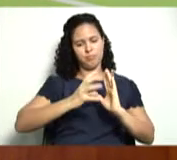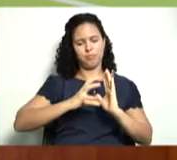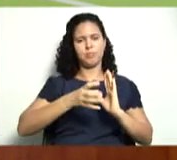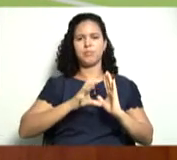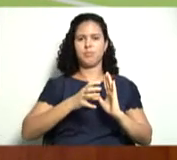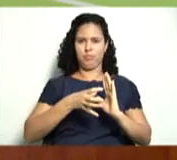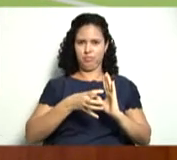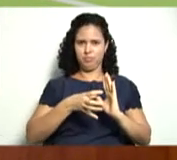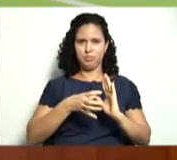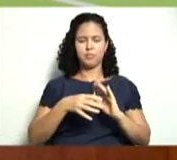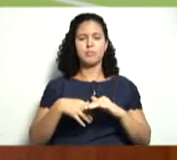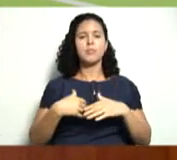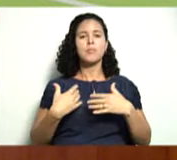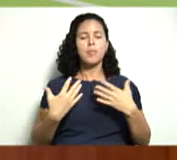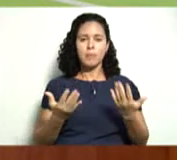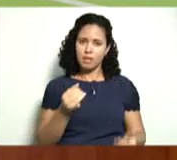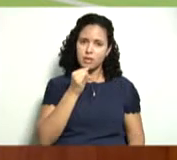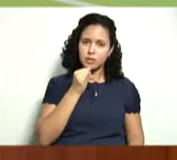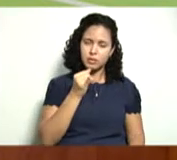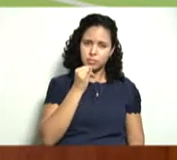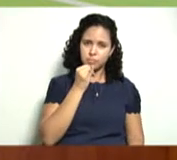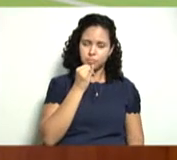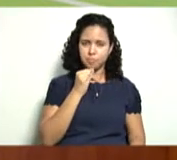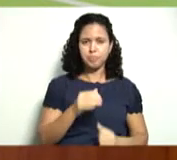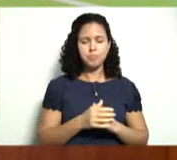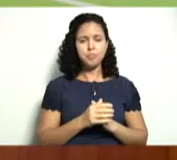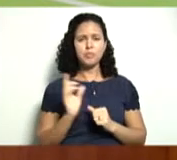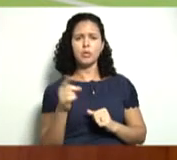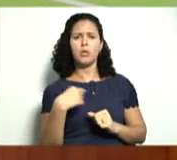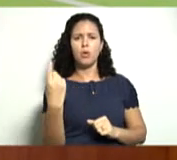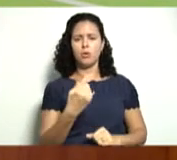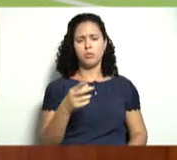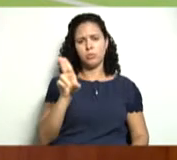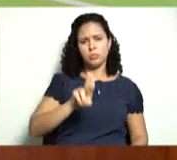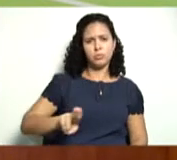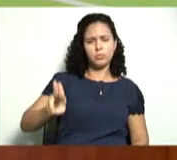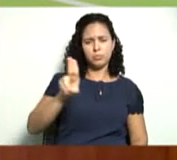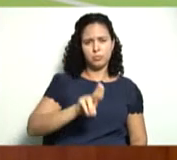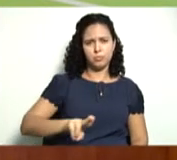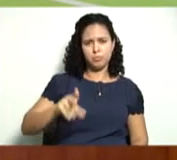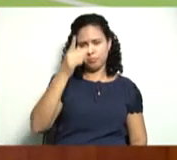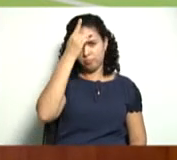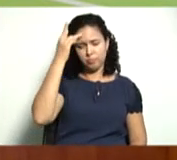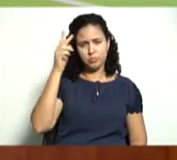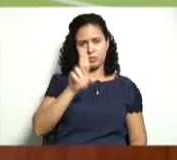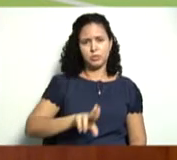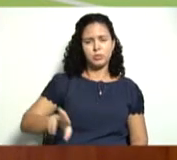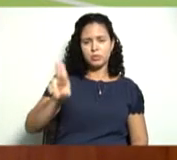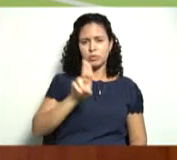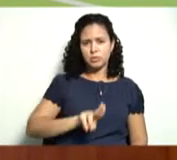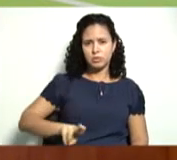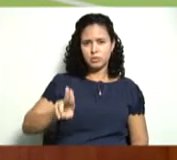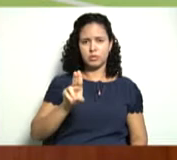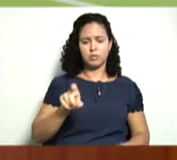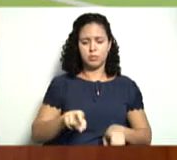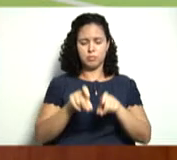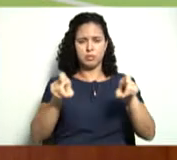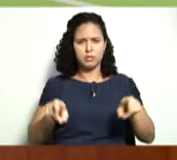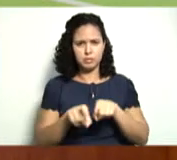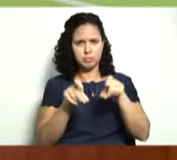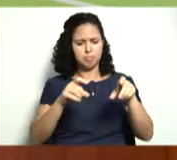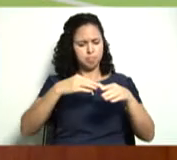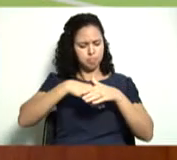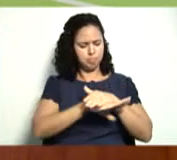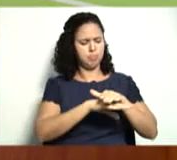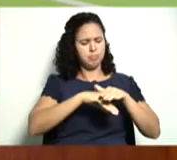um de uma situação a gente enquanto o usuário simples de computador gente já tem computadores com a capacidade de armazenamento é